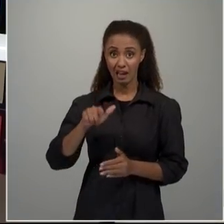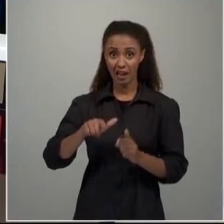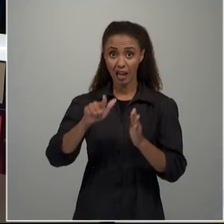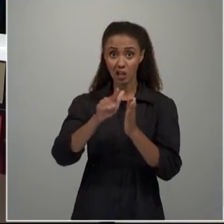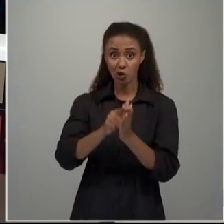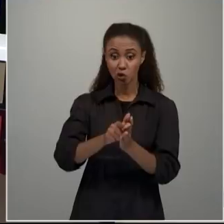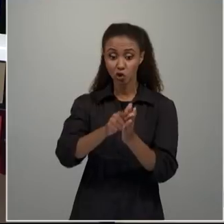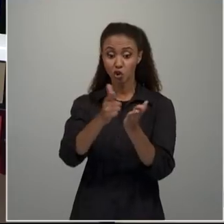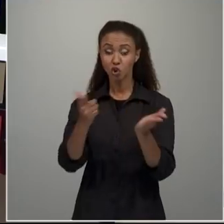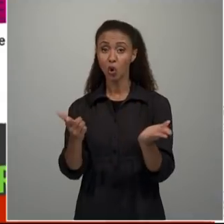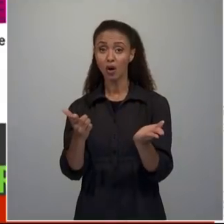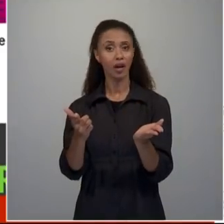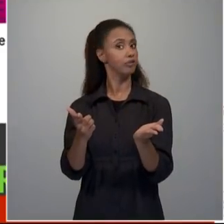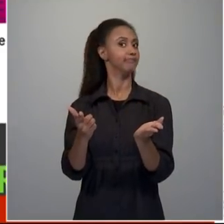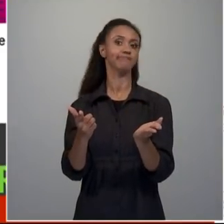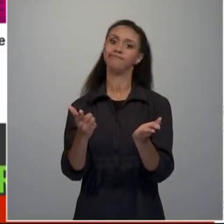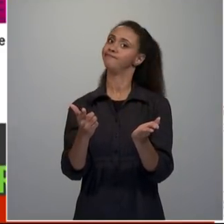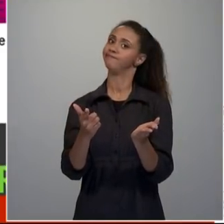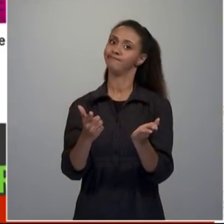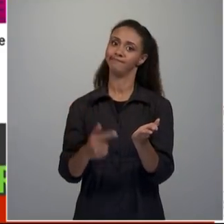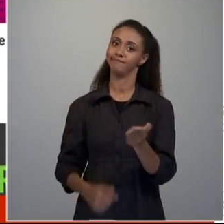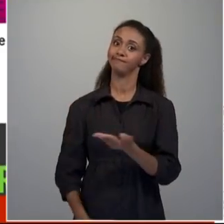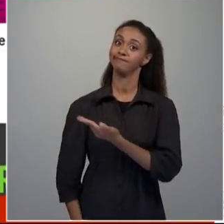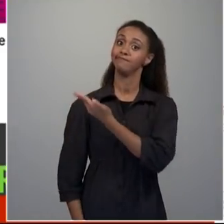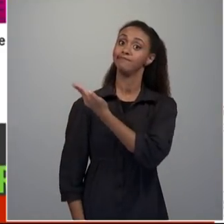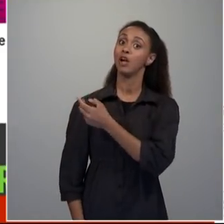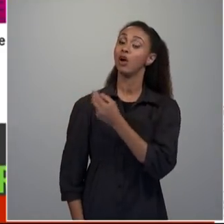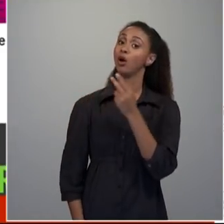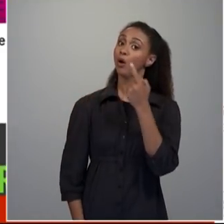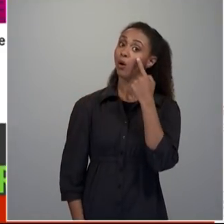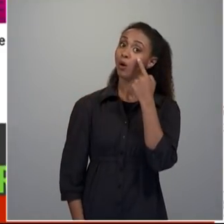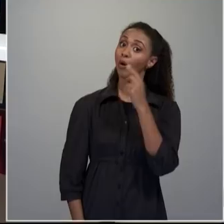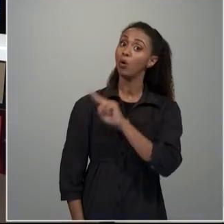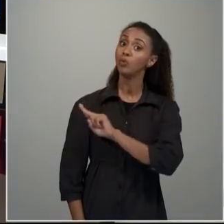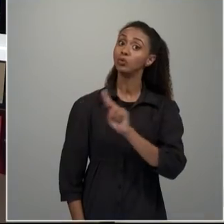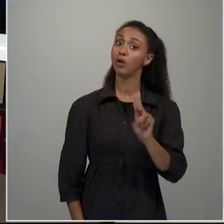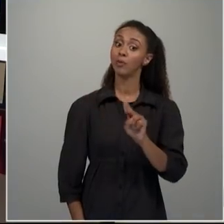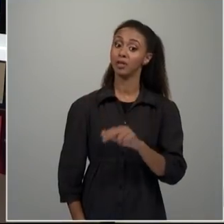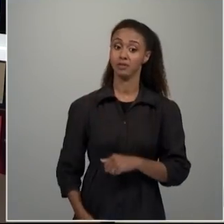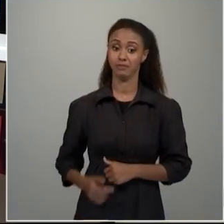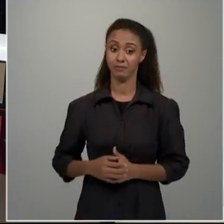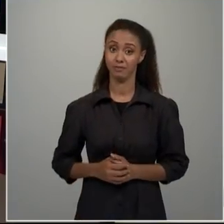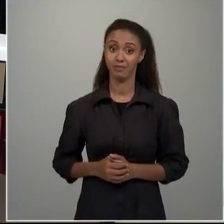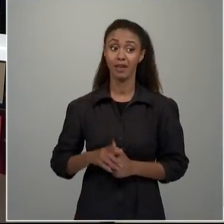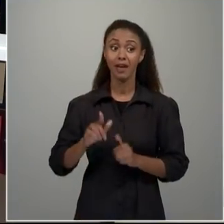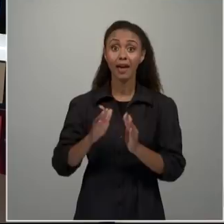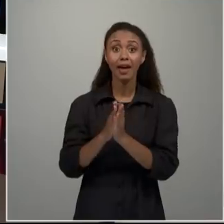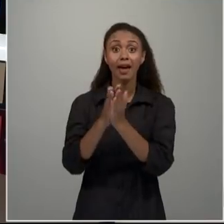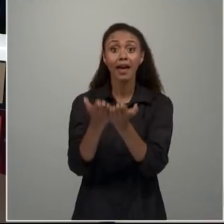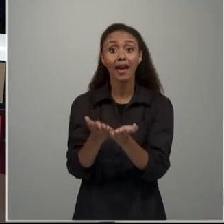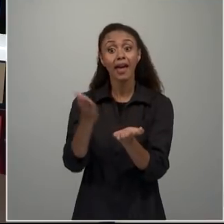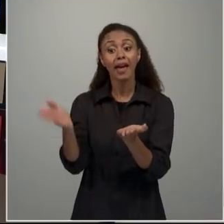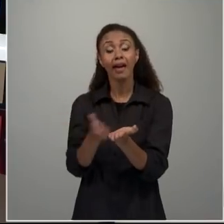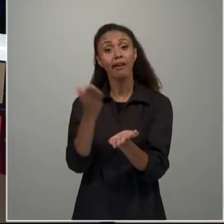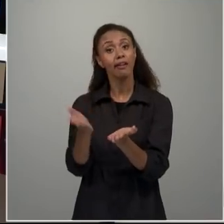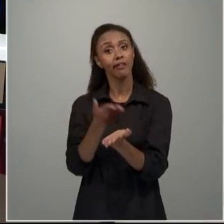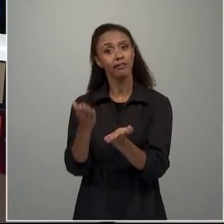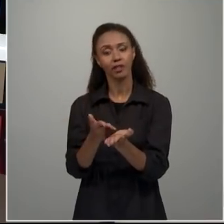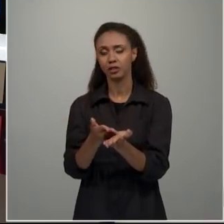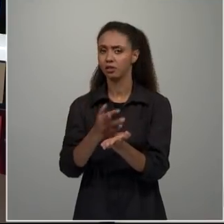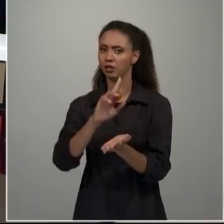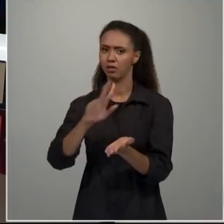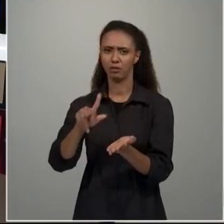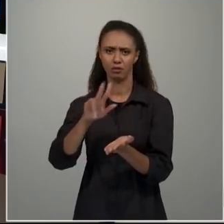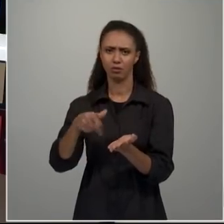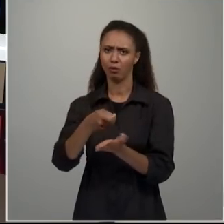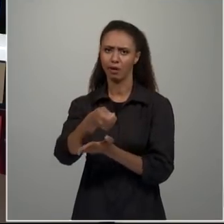ele é o que harvard business review é uma revista que não é um artigo acadêmico eu vou mostrar agora